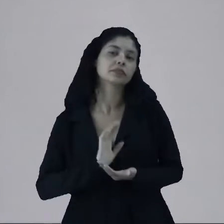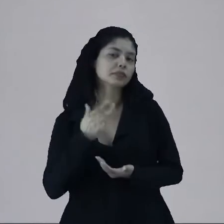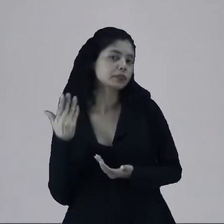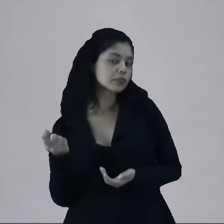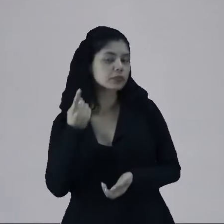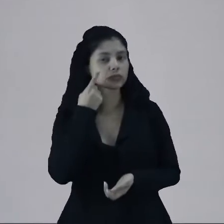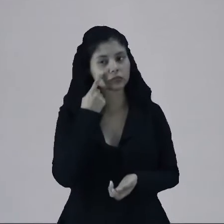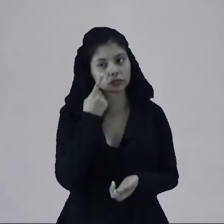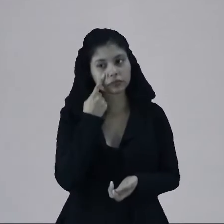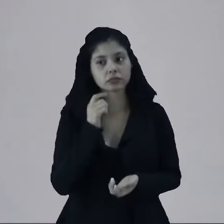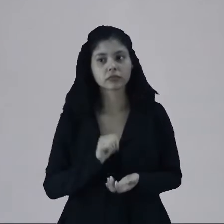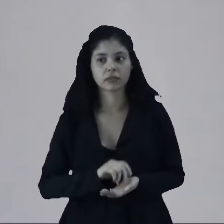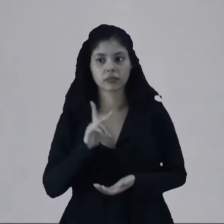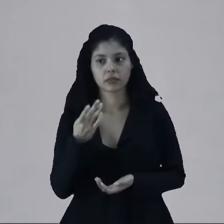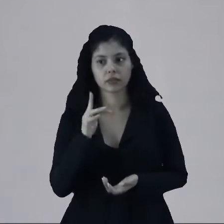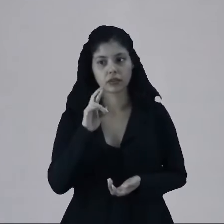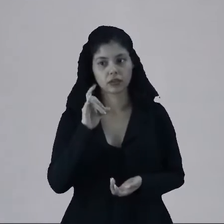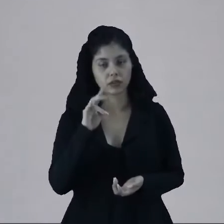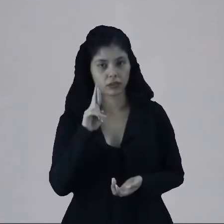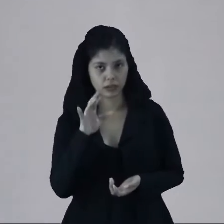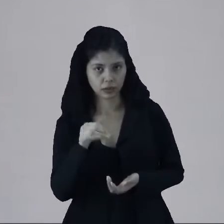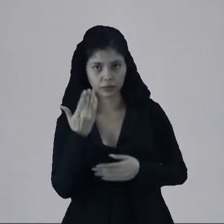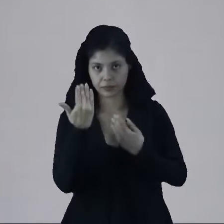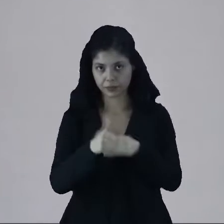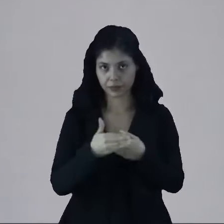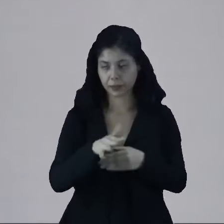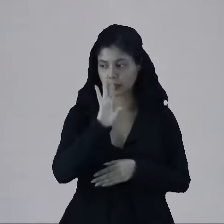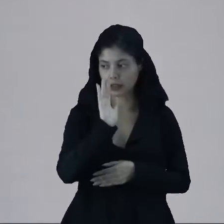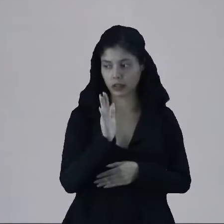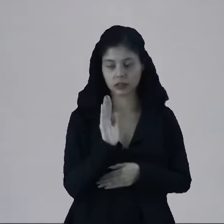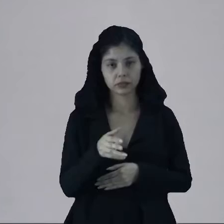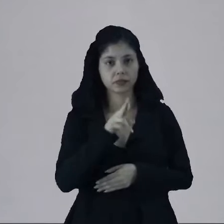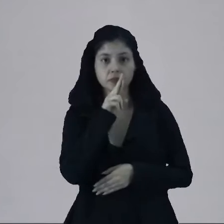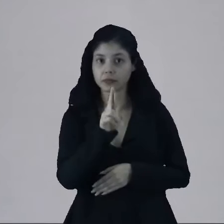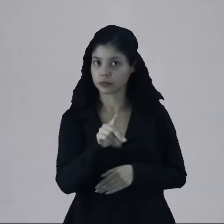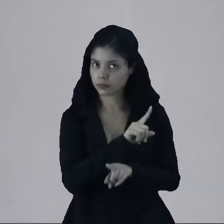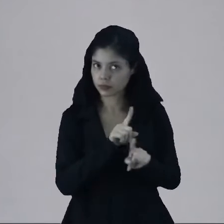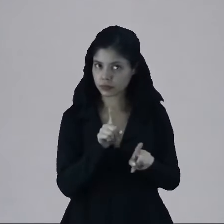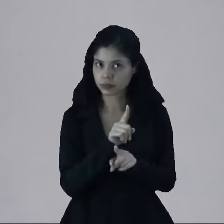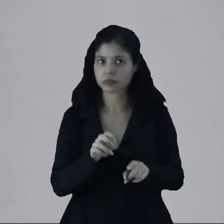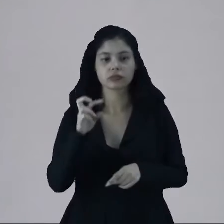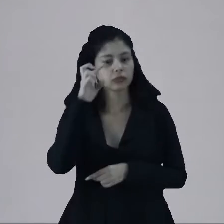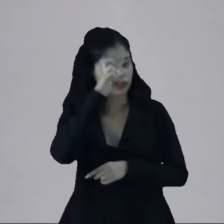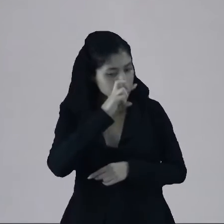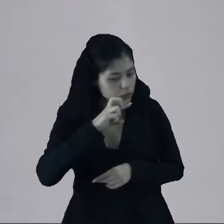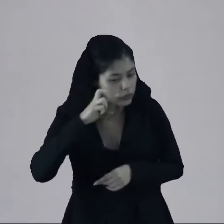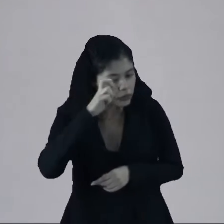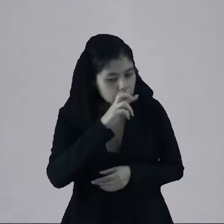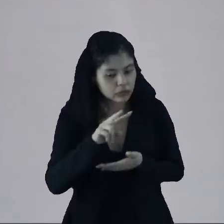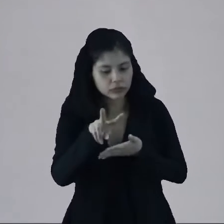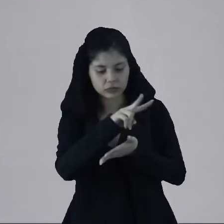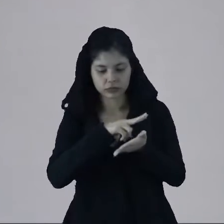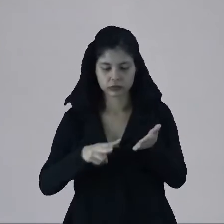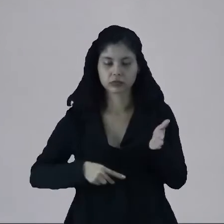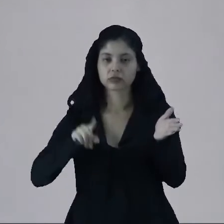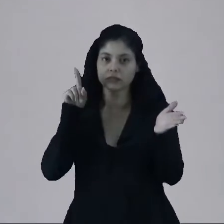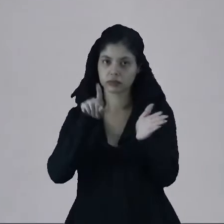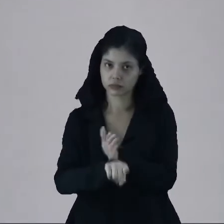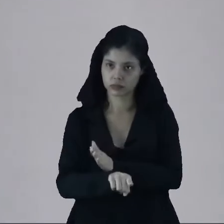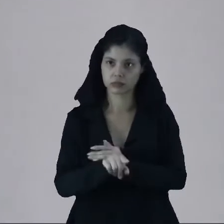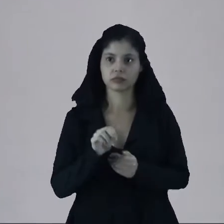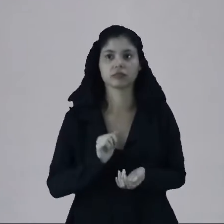um heredograma na prova, você já não vai resolver. Você analisa, lê a